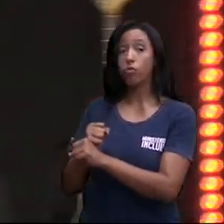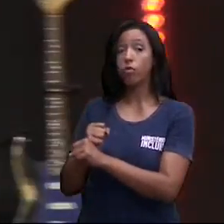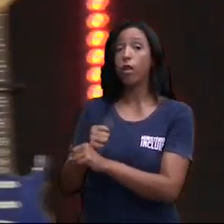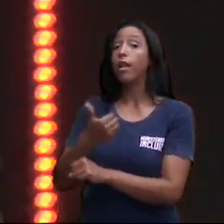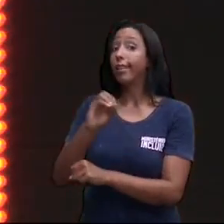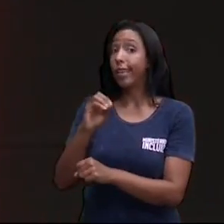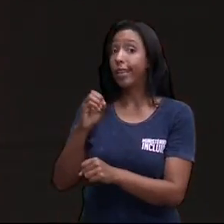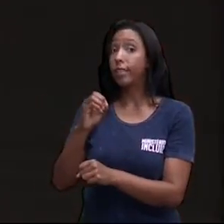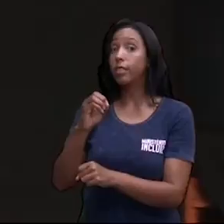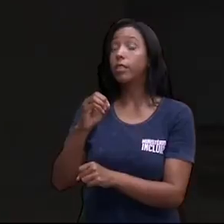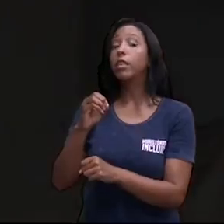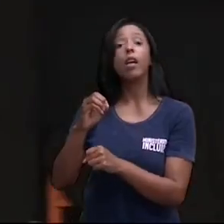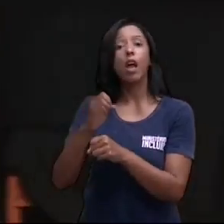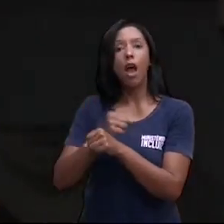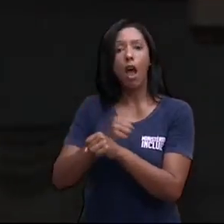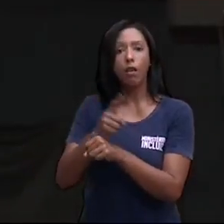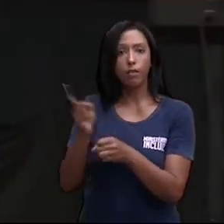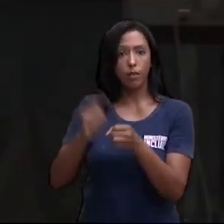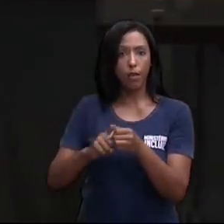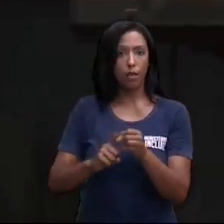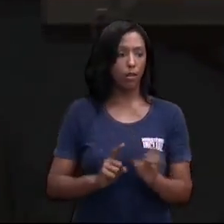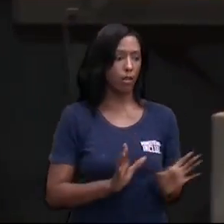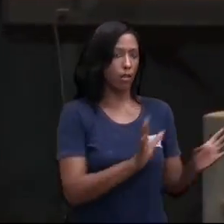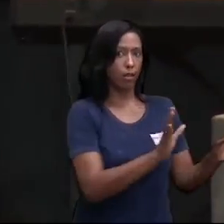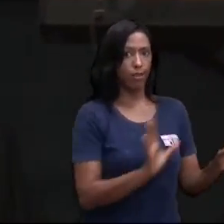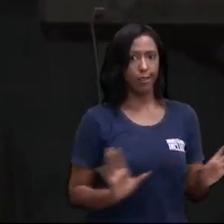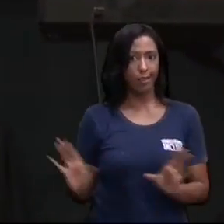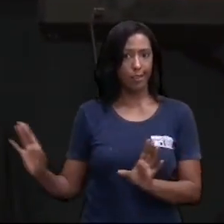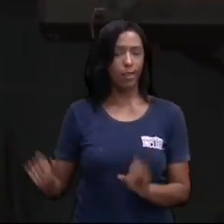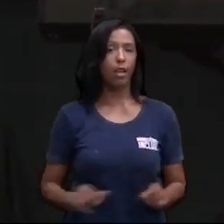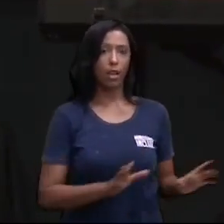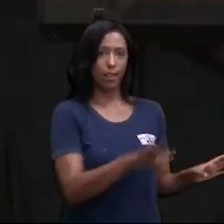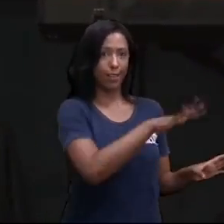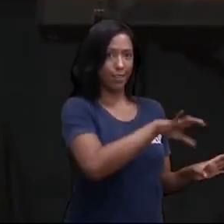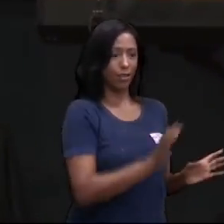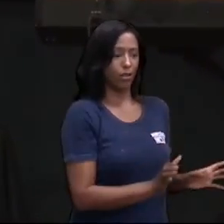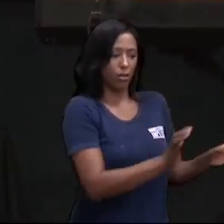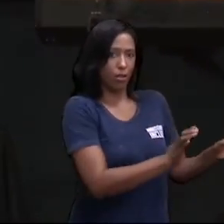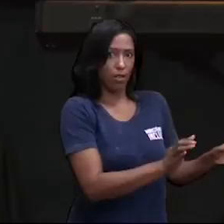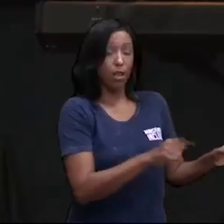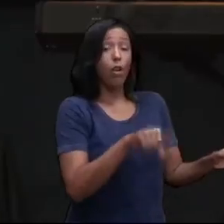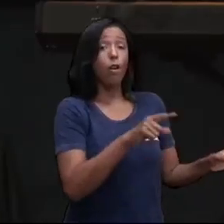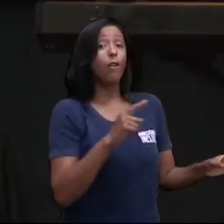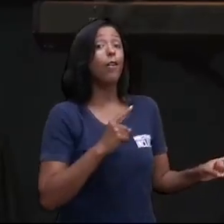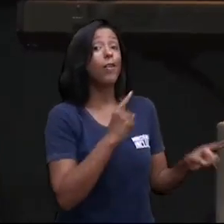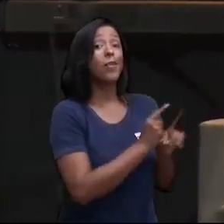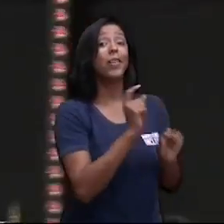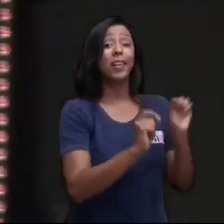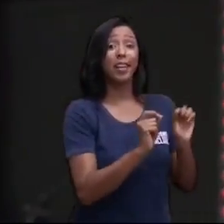voltar lá só que você vai ver onde está vacante onde estava Max hoje tá vanity